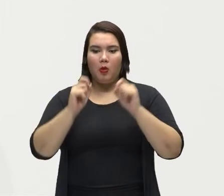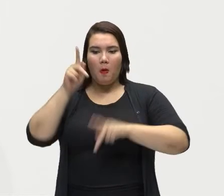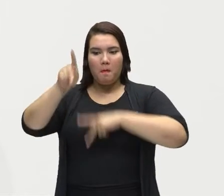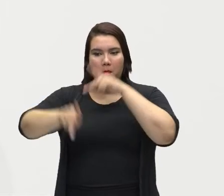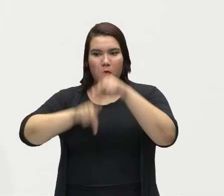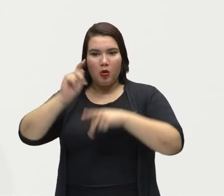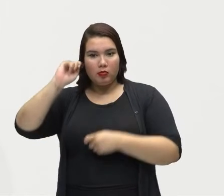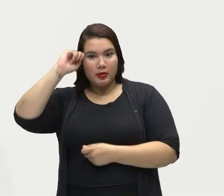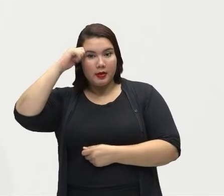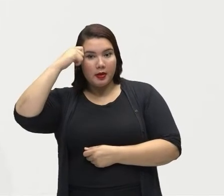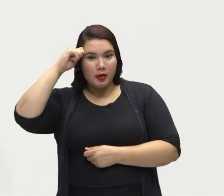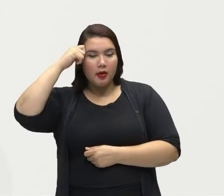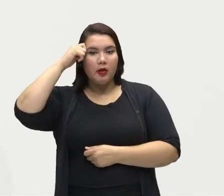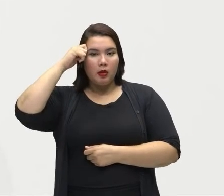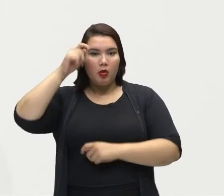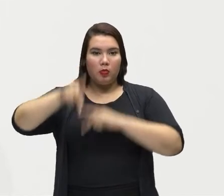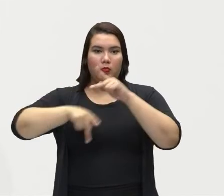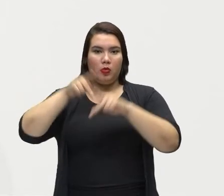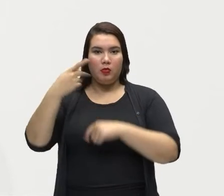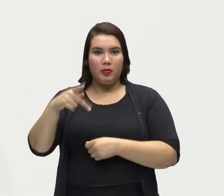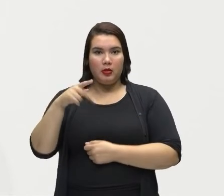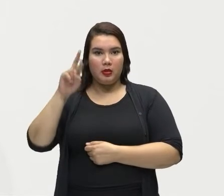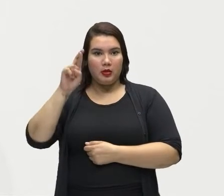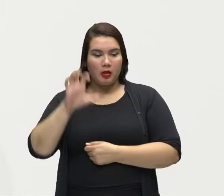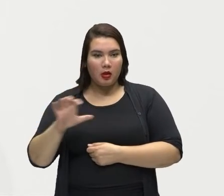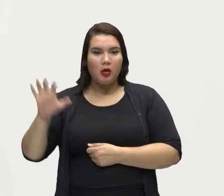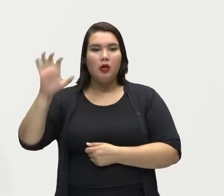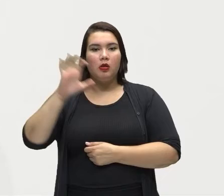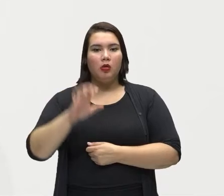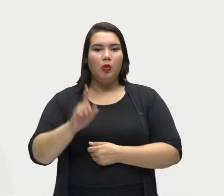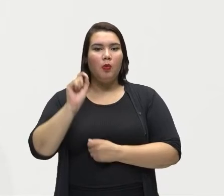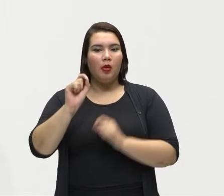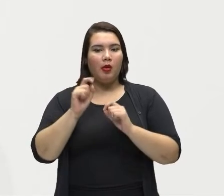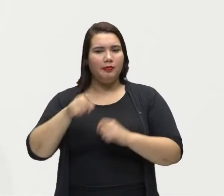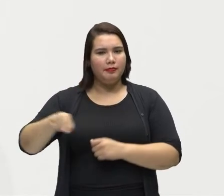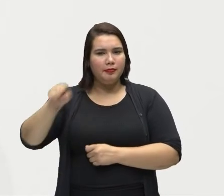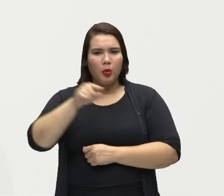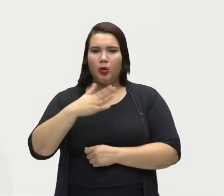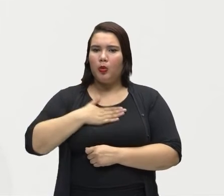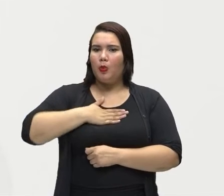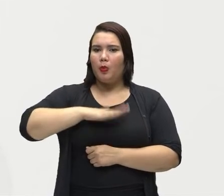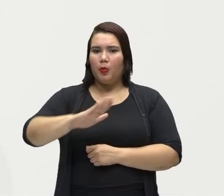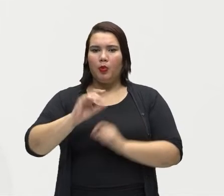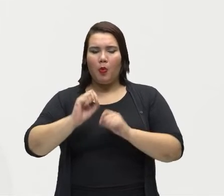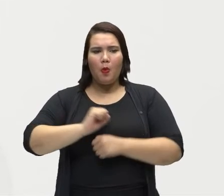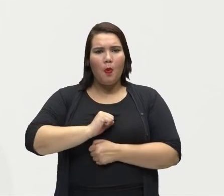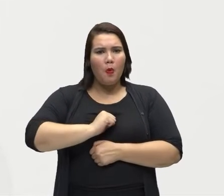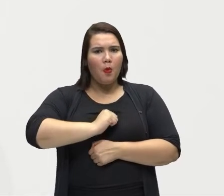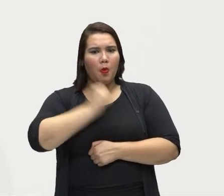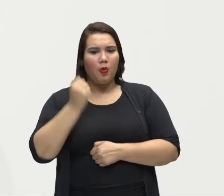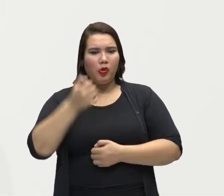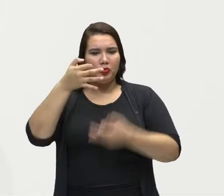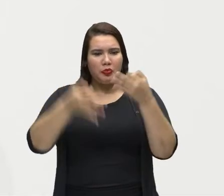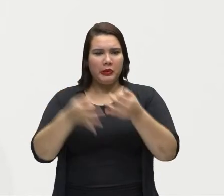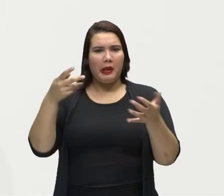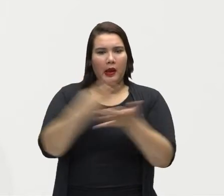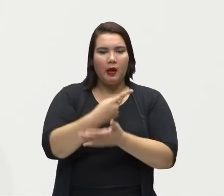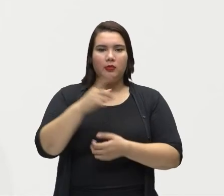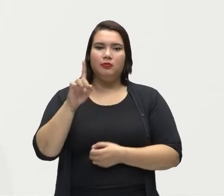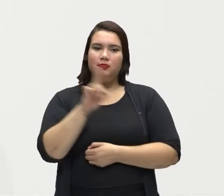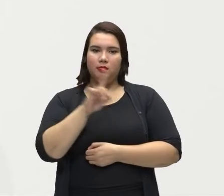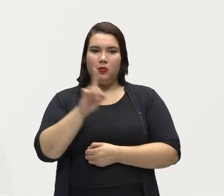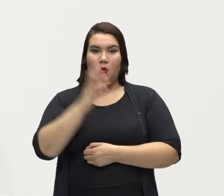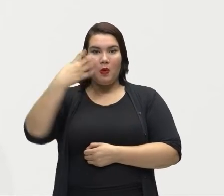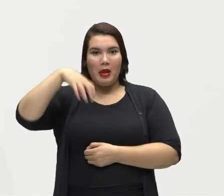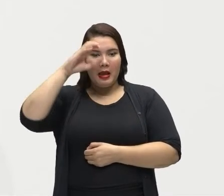negros, os povos ali daquela região, eram os que mais odeiam as injustiças. E o imperador não